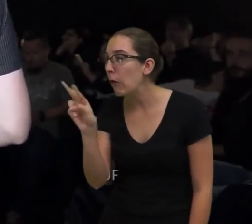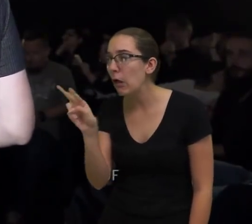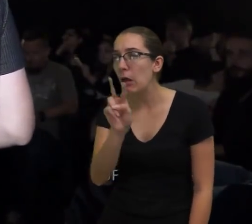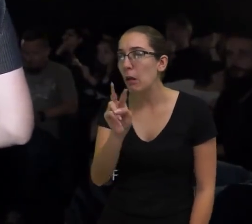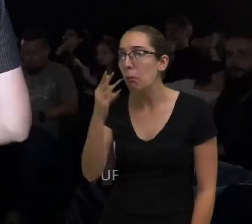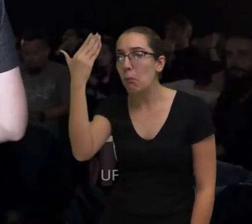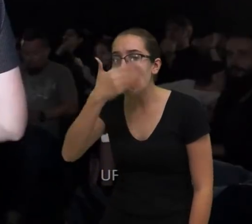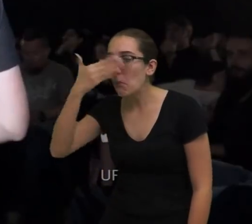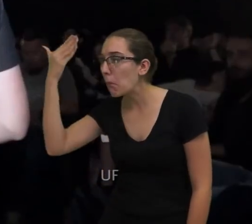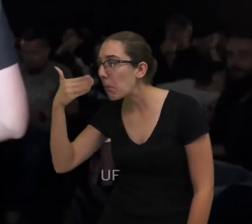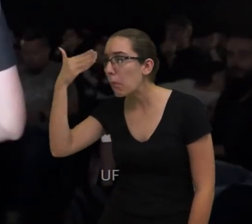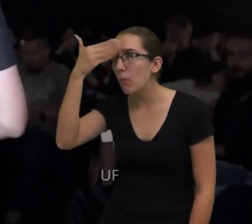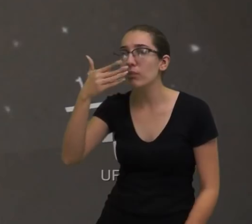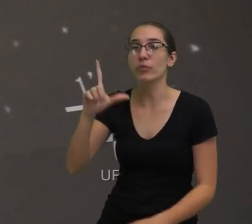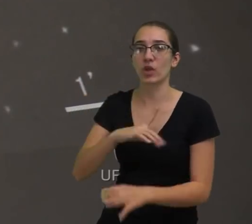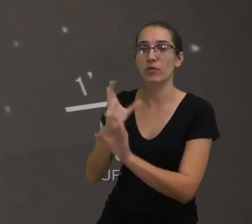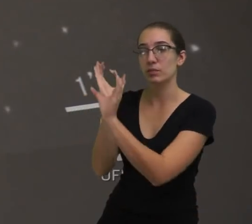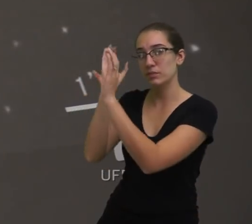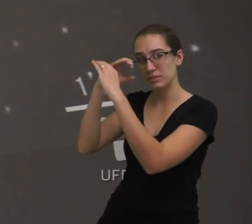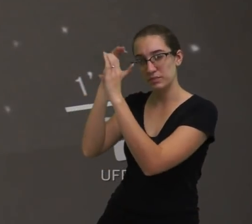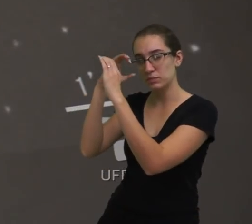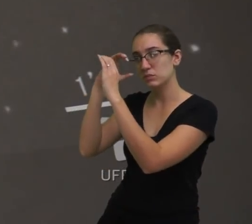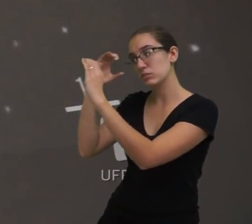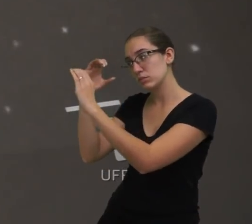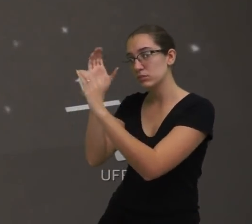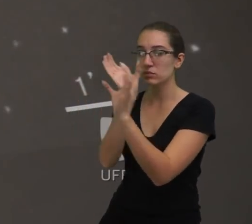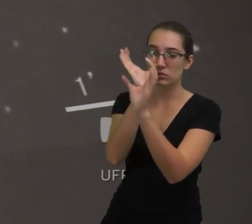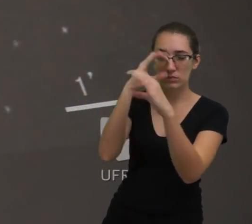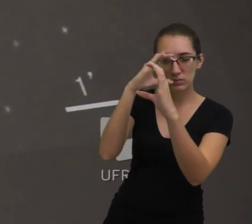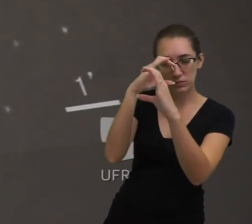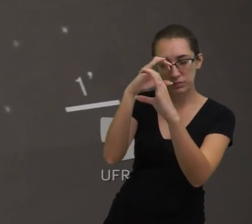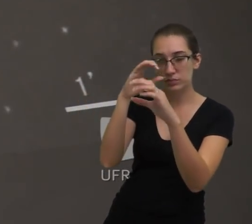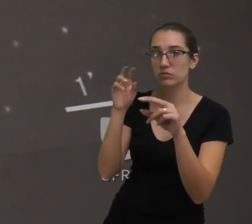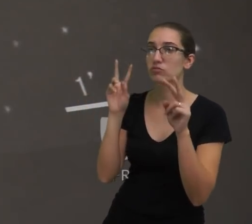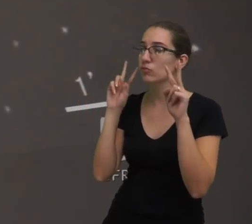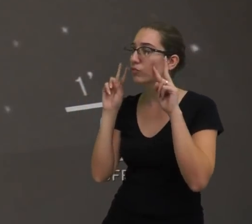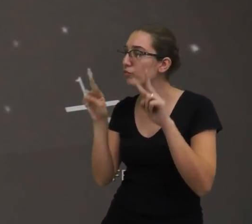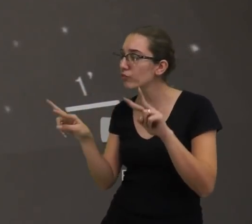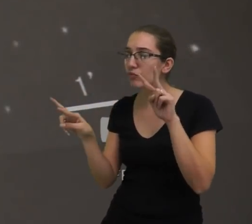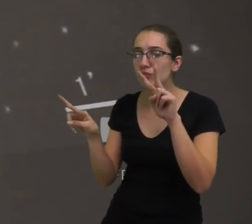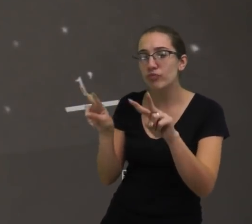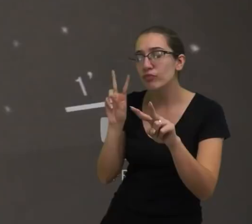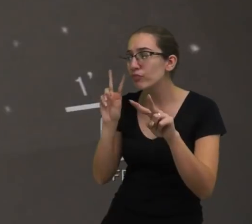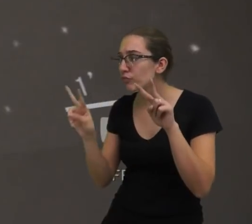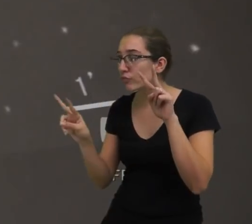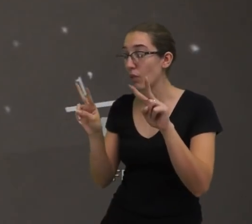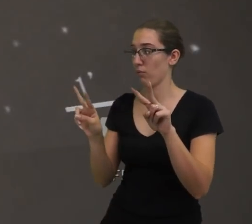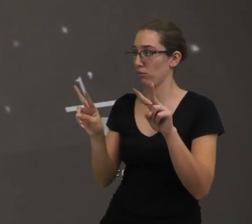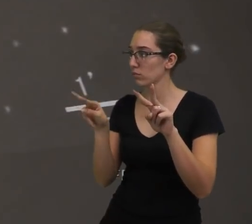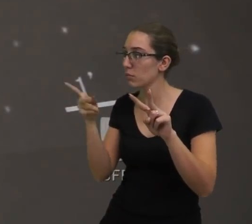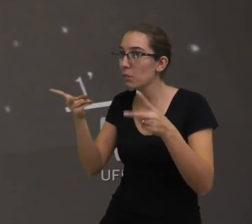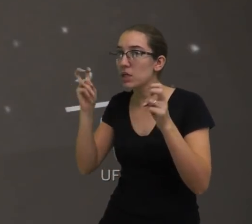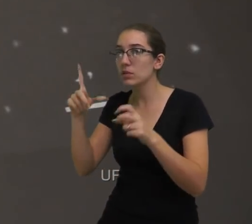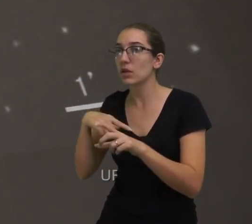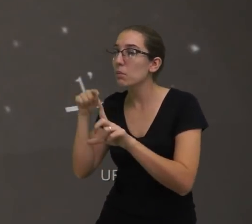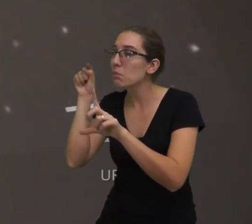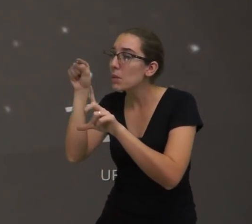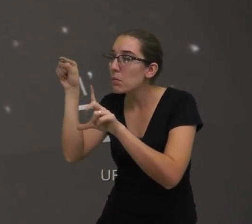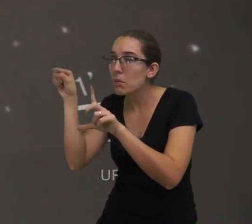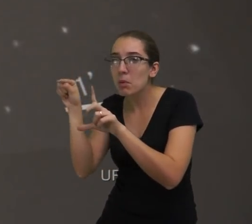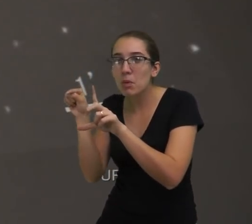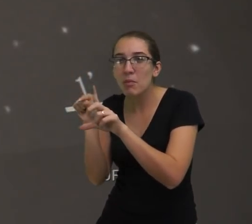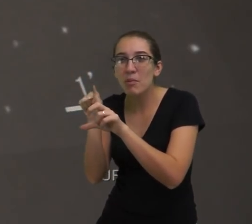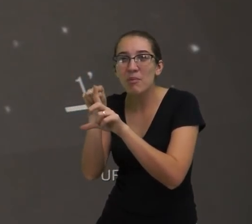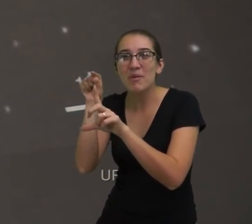tempo, para capturar bastante luz visível, e eles viram que tinha esses pontinhos aqui. Tá? E essas coisas aqui